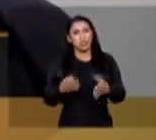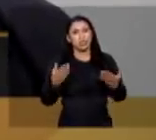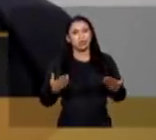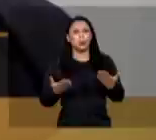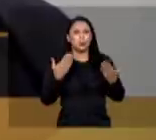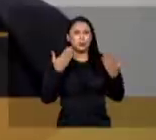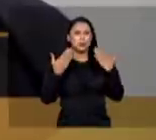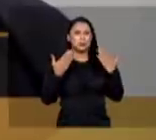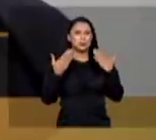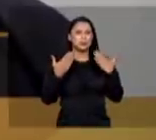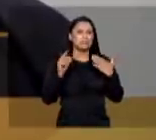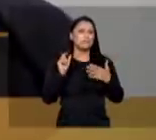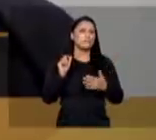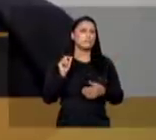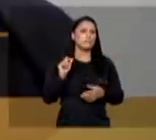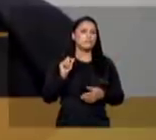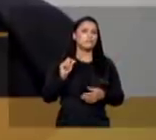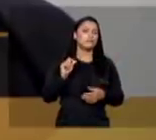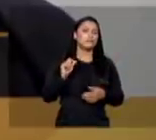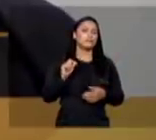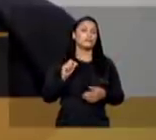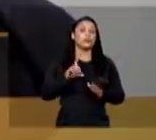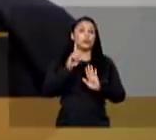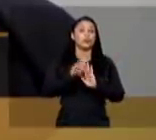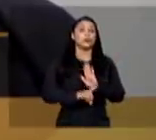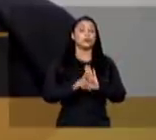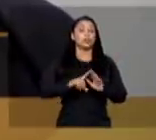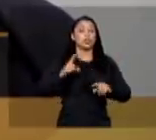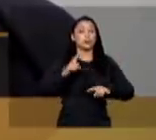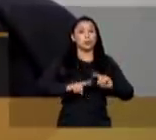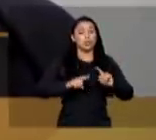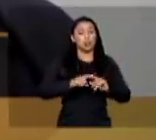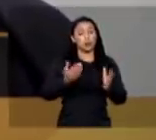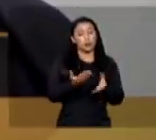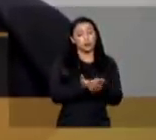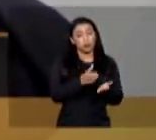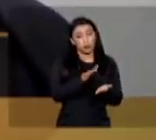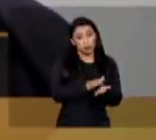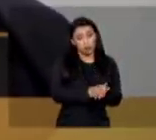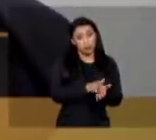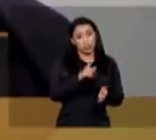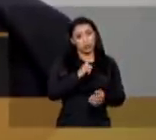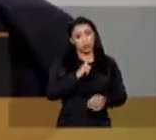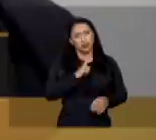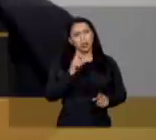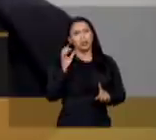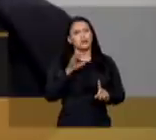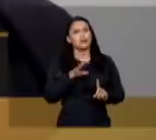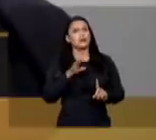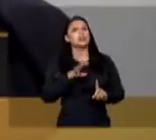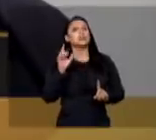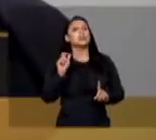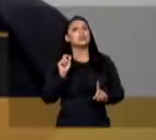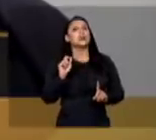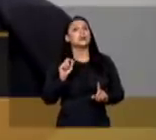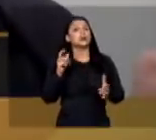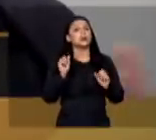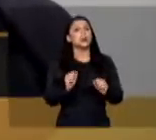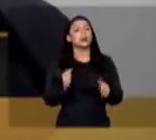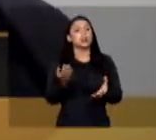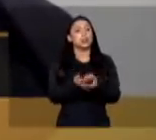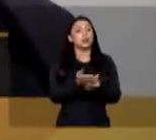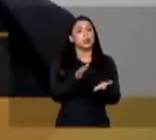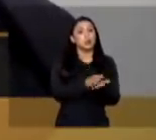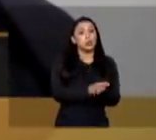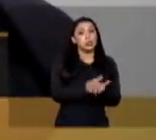sobre uma questão previamente estabelecida em termos de direito material ou processual influencia ou determina o resultado de um